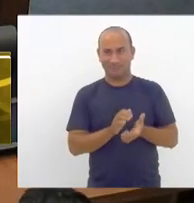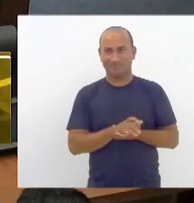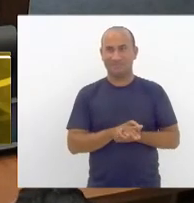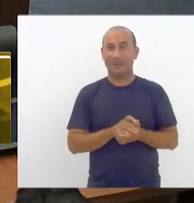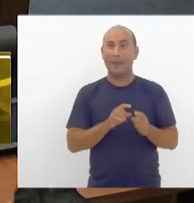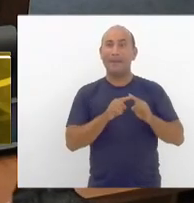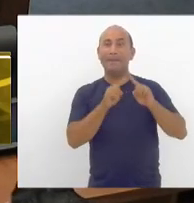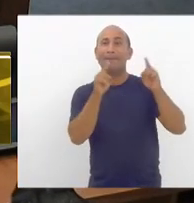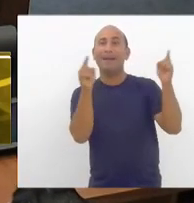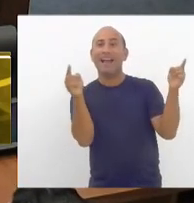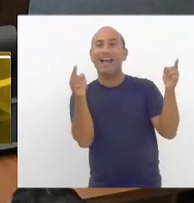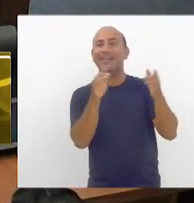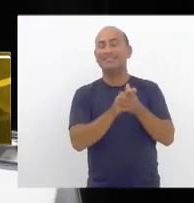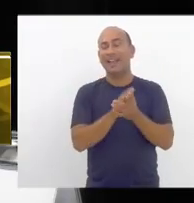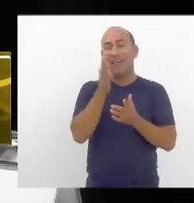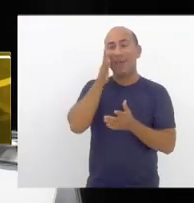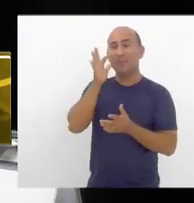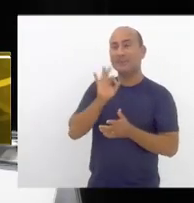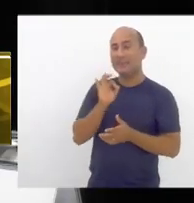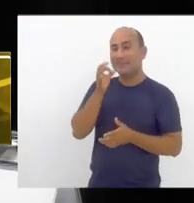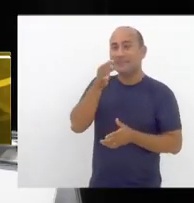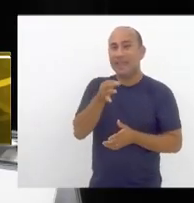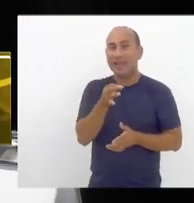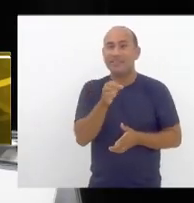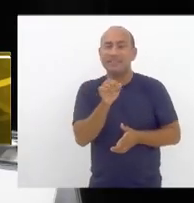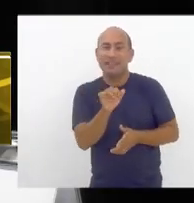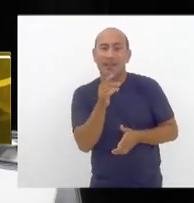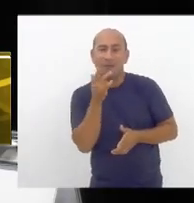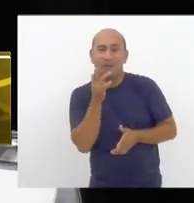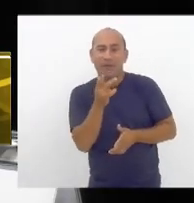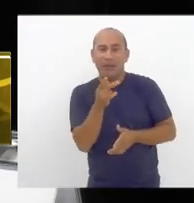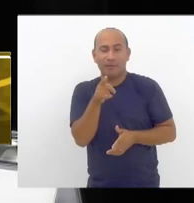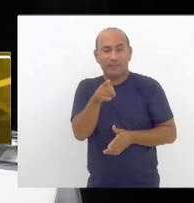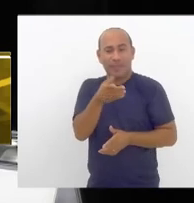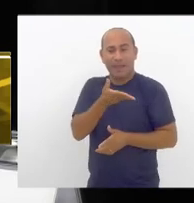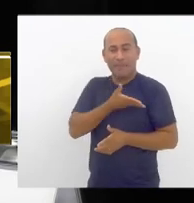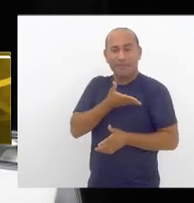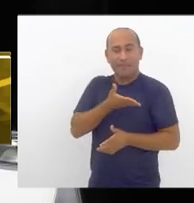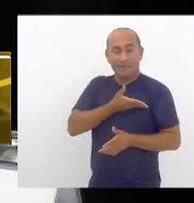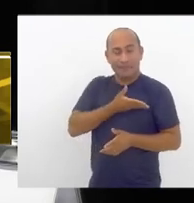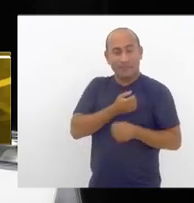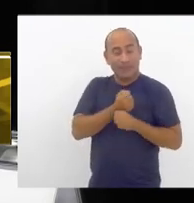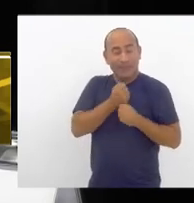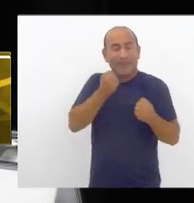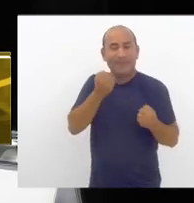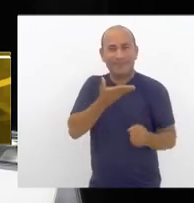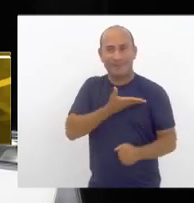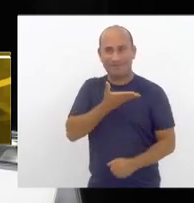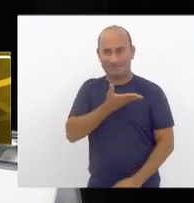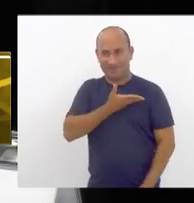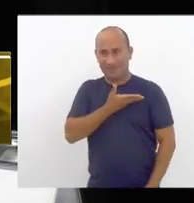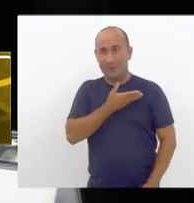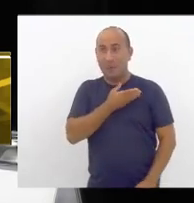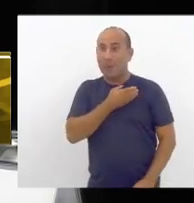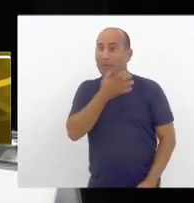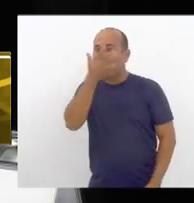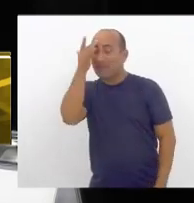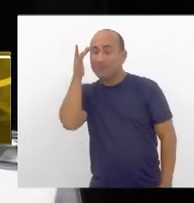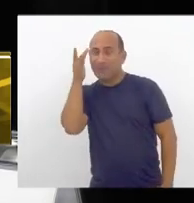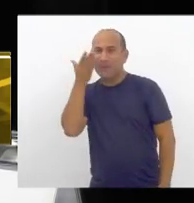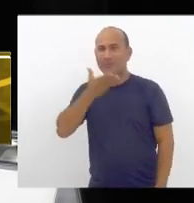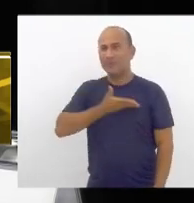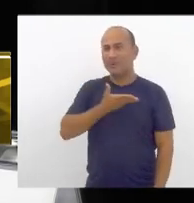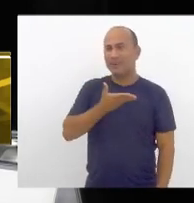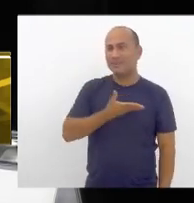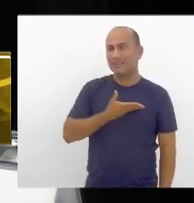mas eu não sei exatamente Fernando se eu falo de você como amigo que é um grande amigo uma pessoa de um coração muito